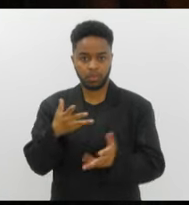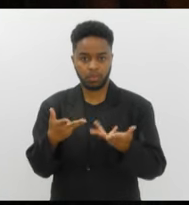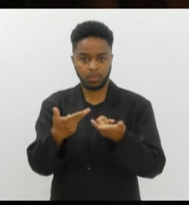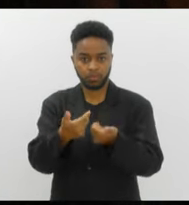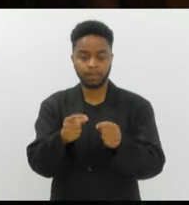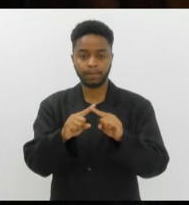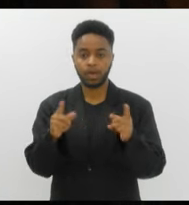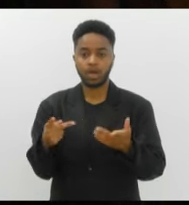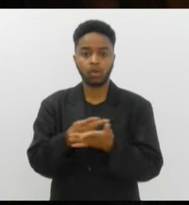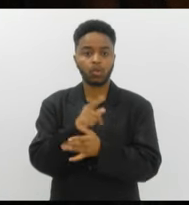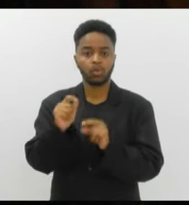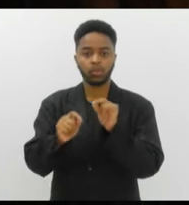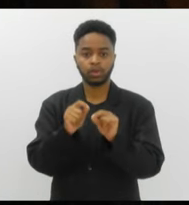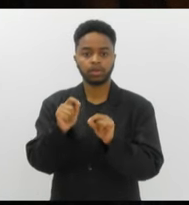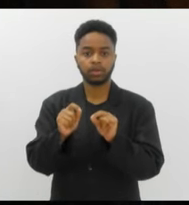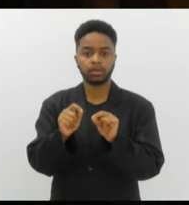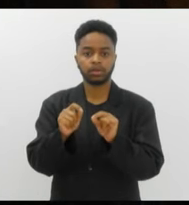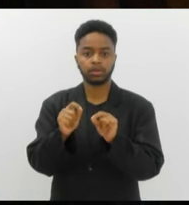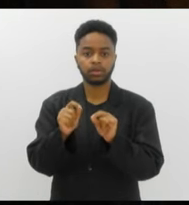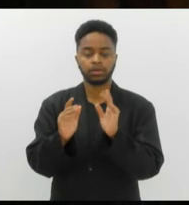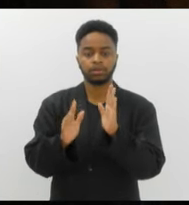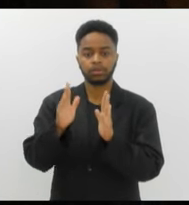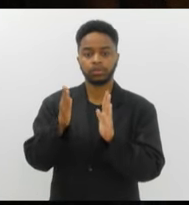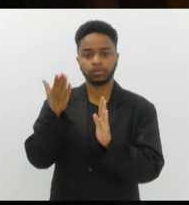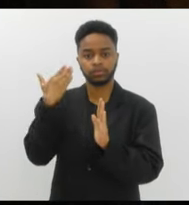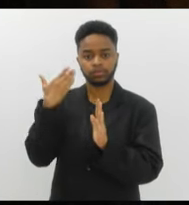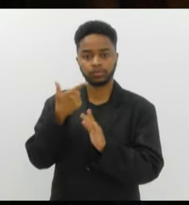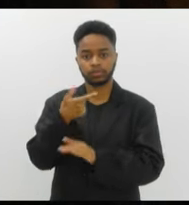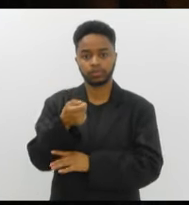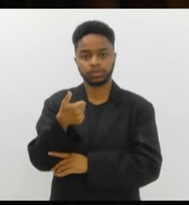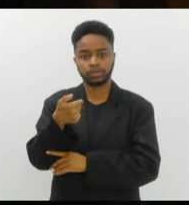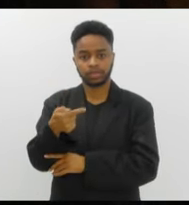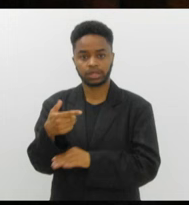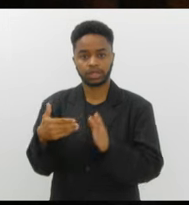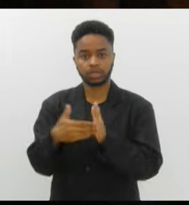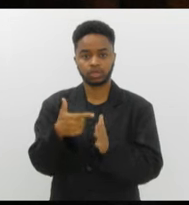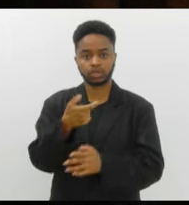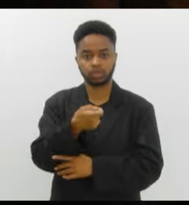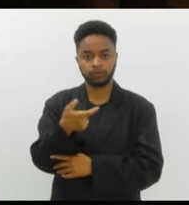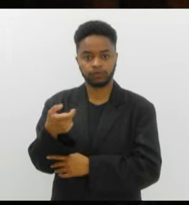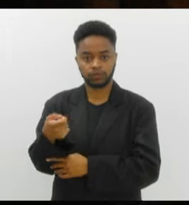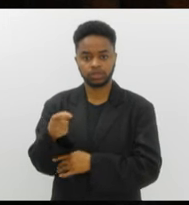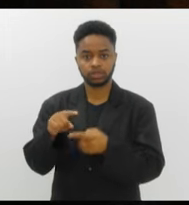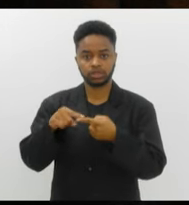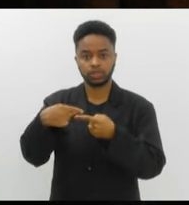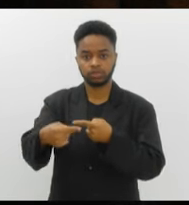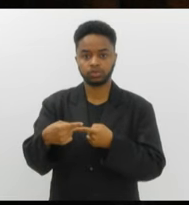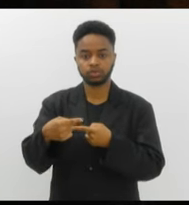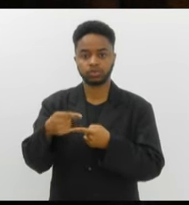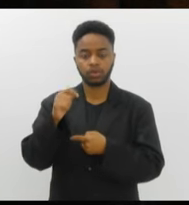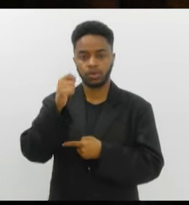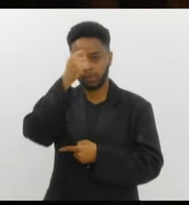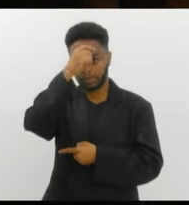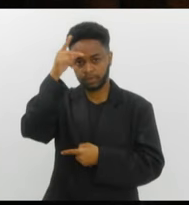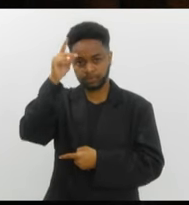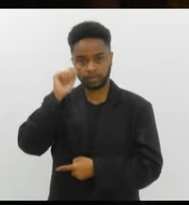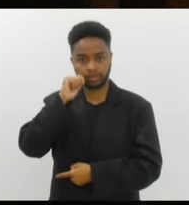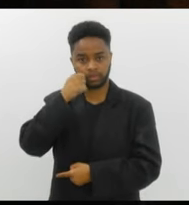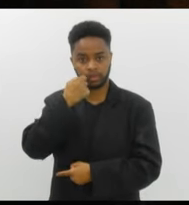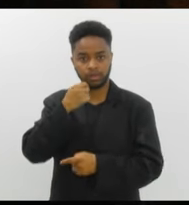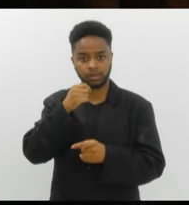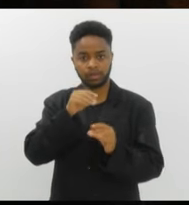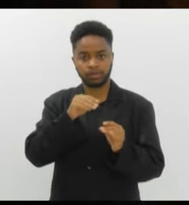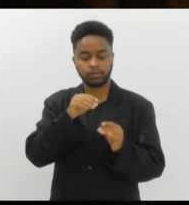que aconteceu na gestão, né, anterior, de 2017 a 2020, depois que o prefeito Eduardo Paes saiu, né, da